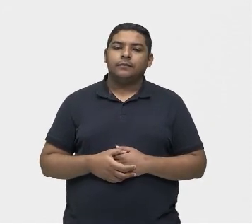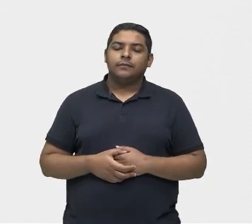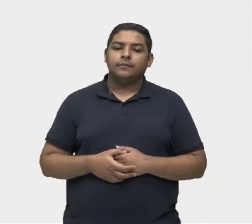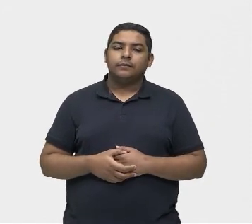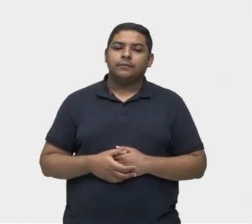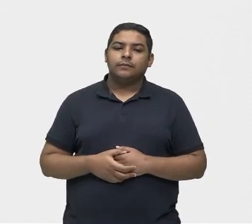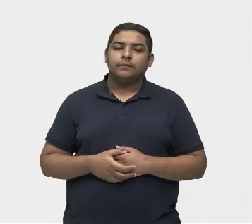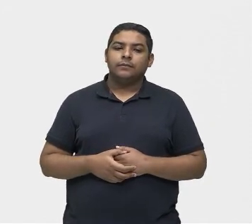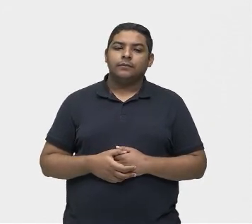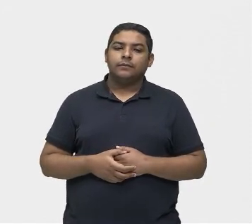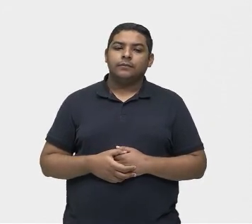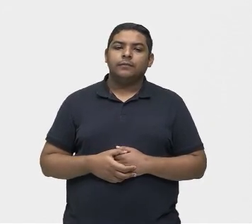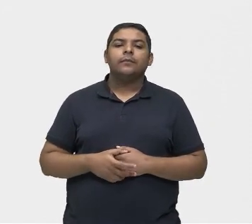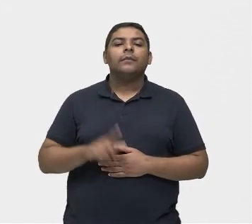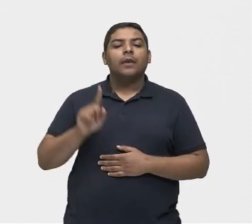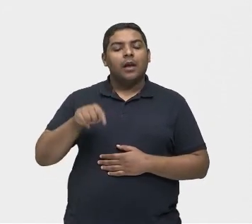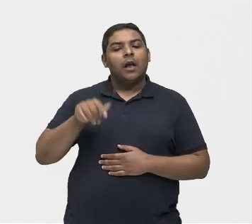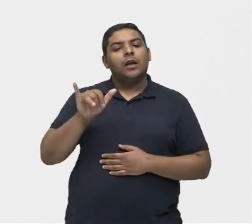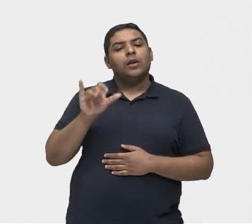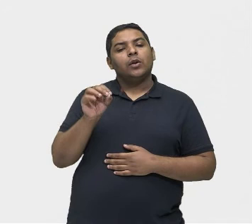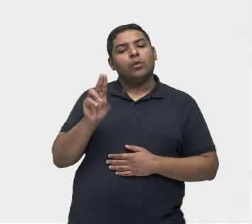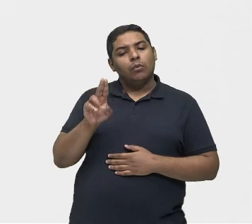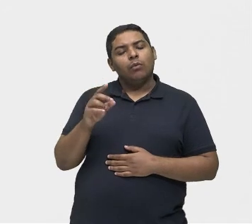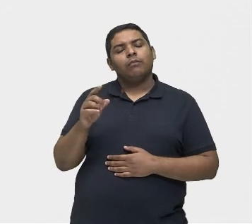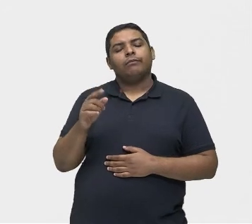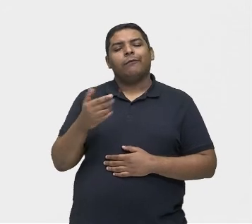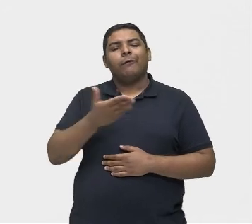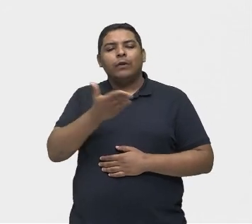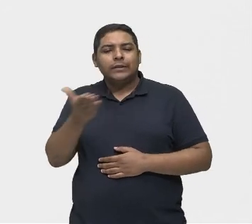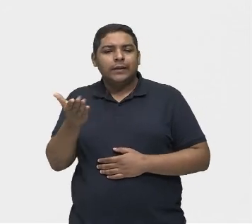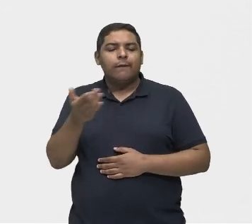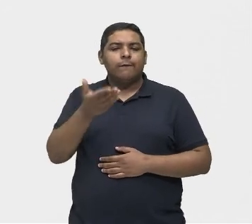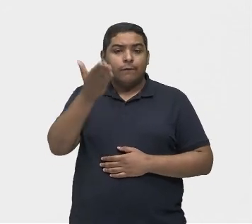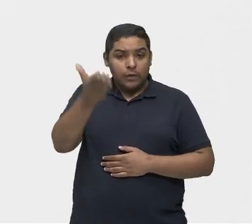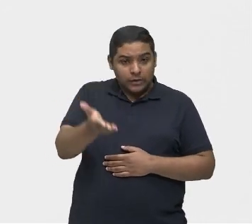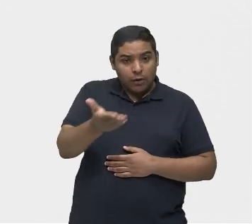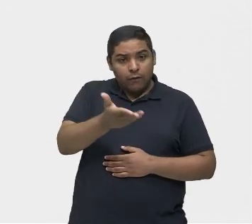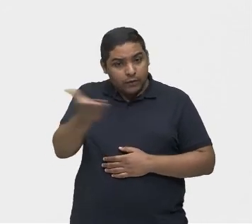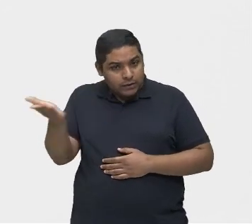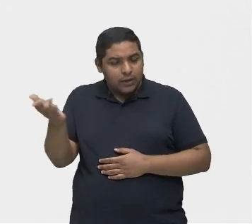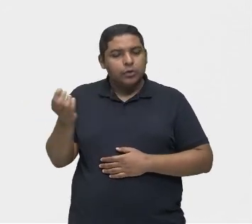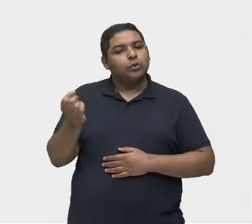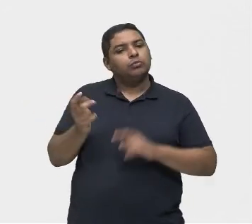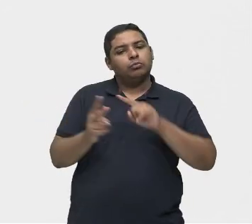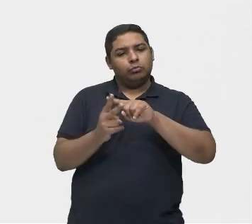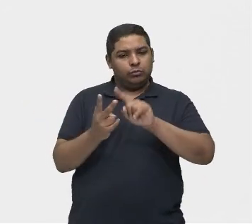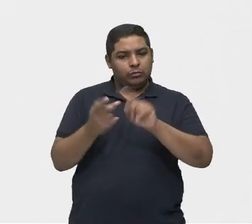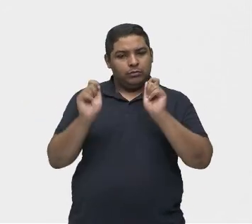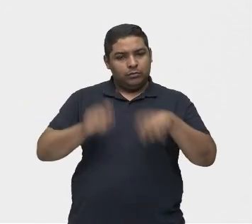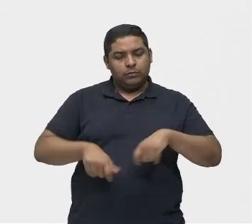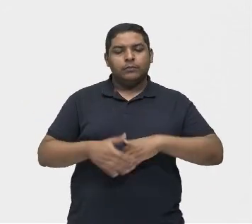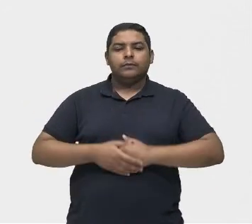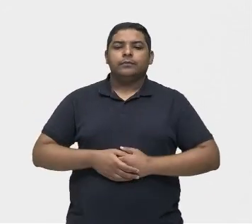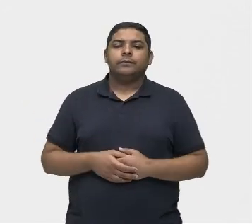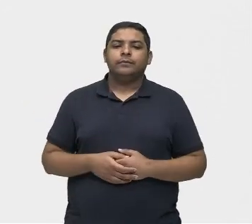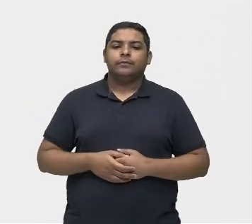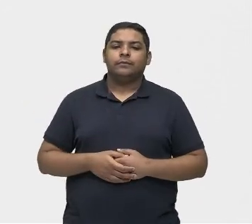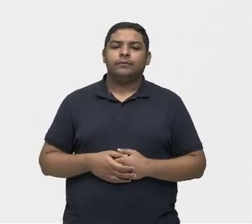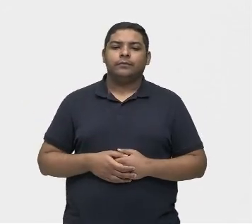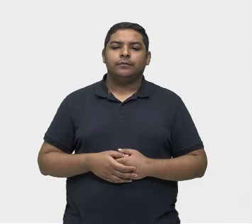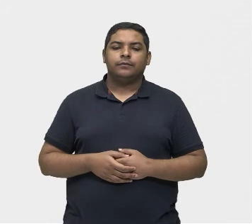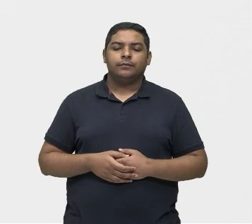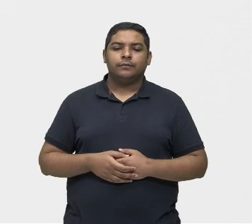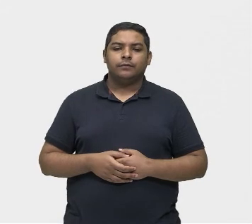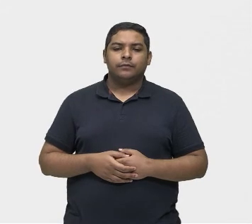Aqui, então, o you pode ser você ou vocês, né? Então, no caso, vocês eram bons nadadores. Era